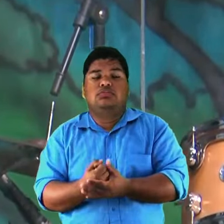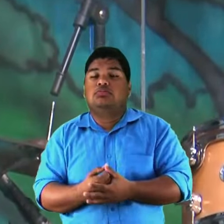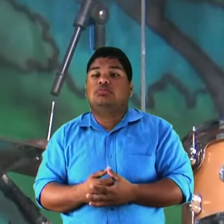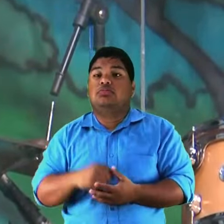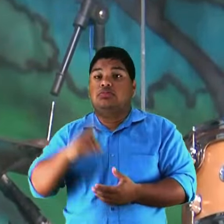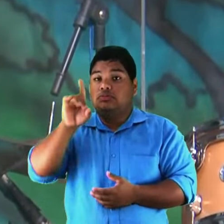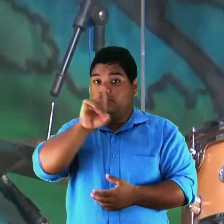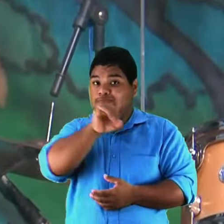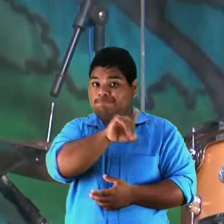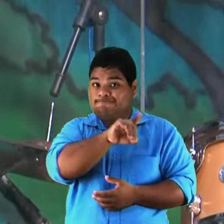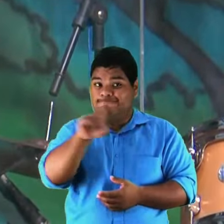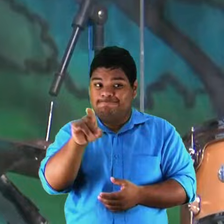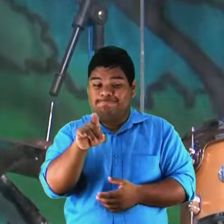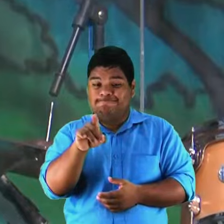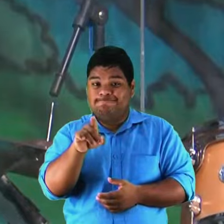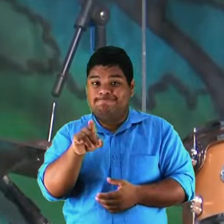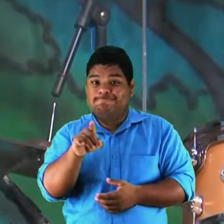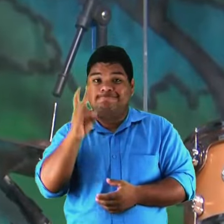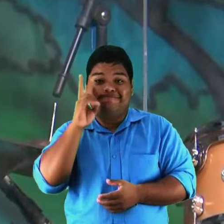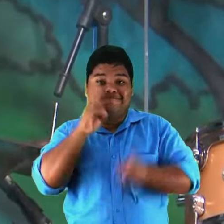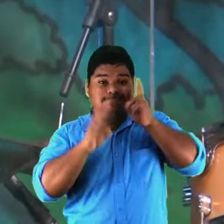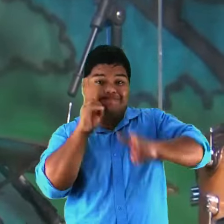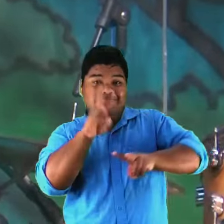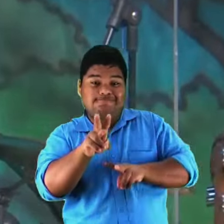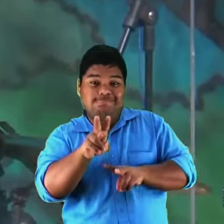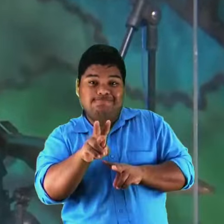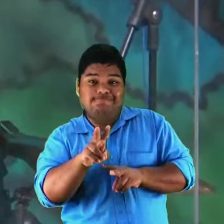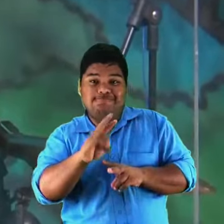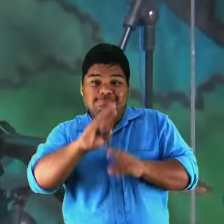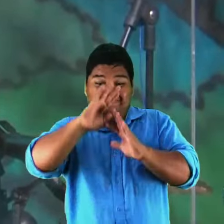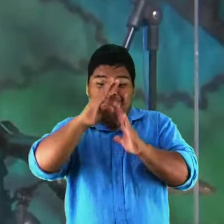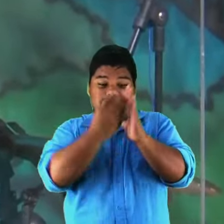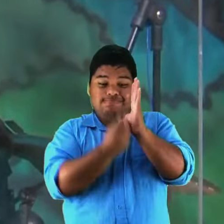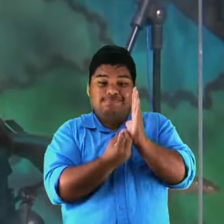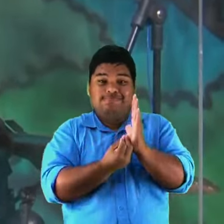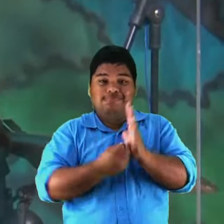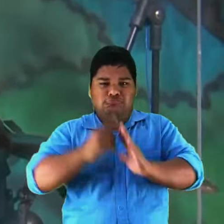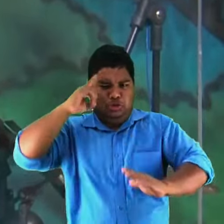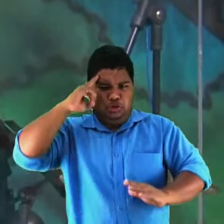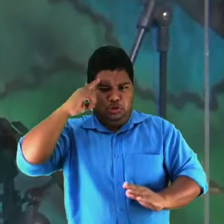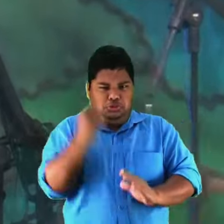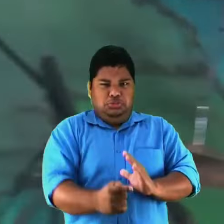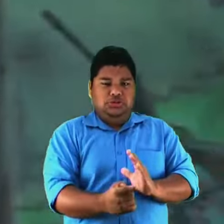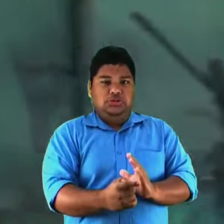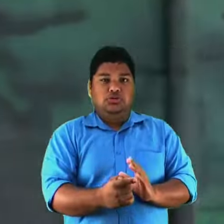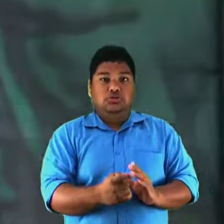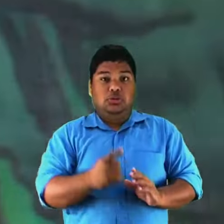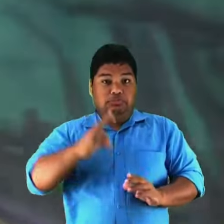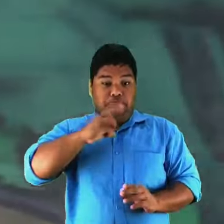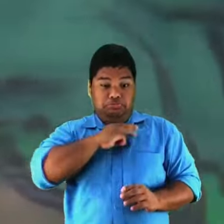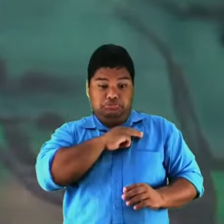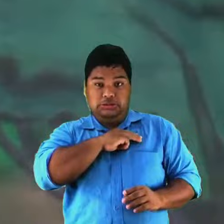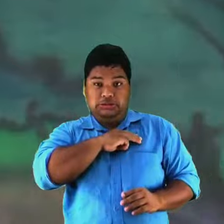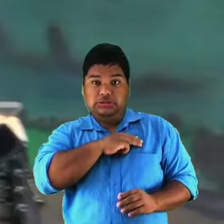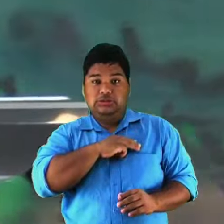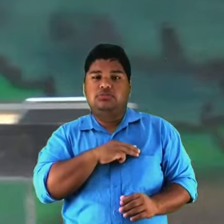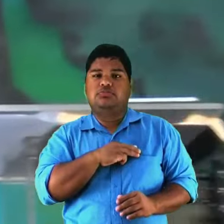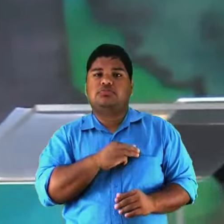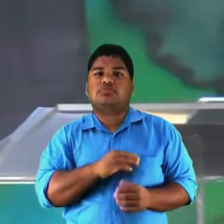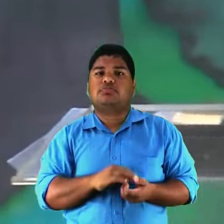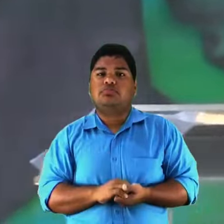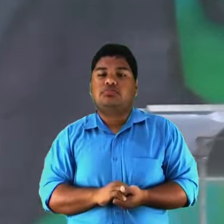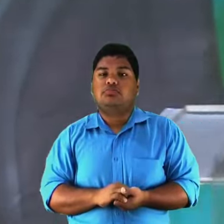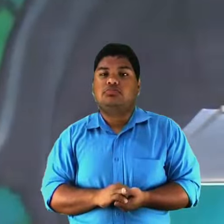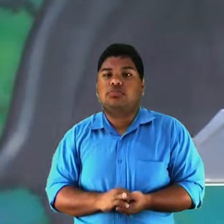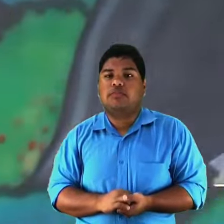mais pessoas sendo alcançadas para Cristo. Você vê a igreja de Cristo cumprindo a sua missão. Você lutar para que o evangelho seja